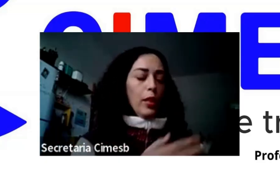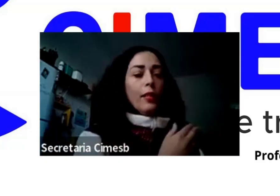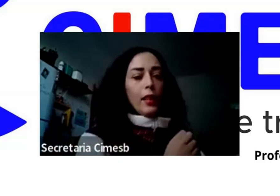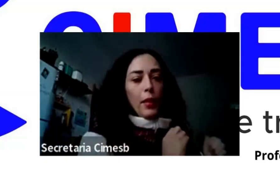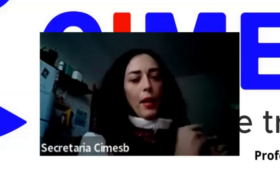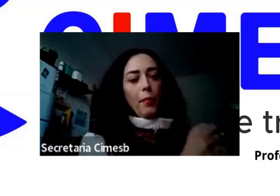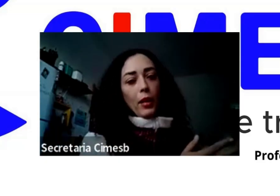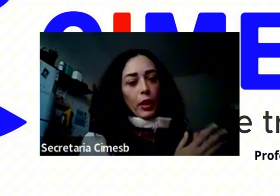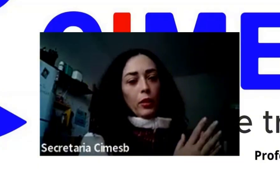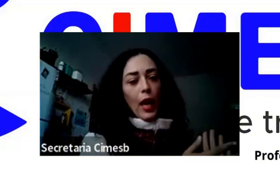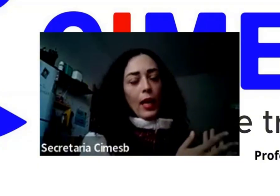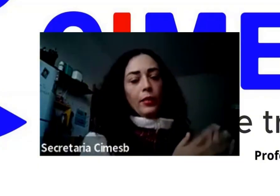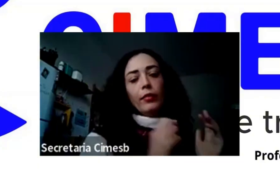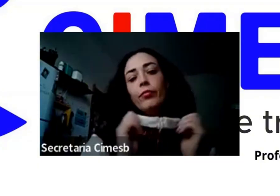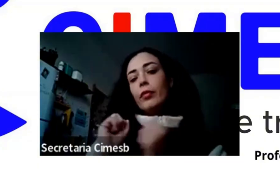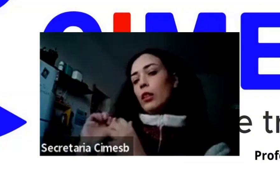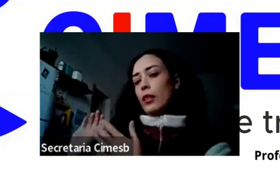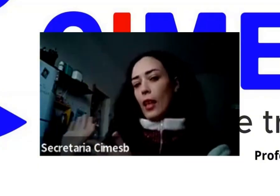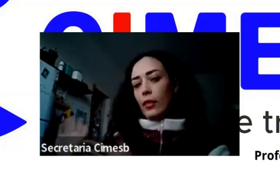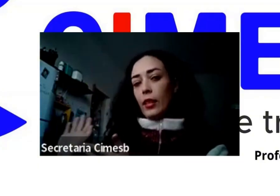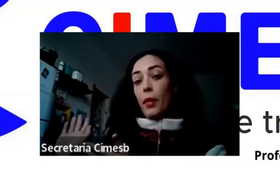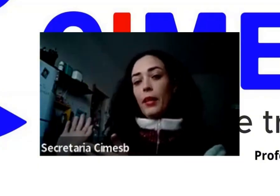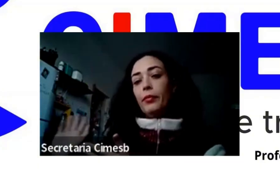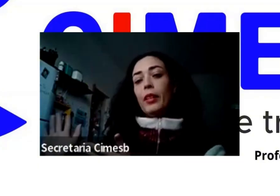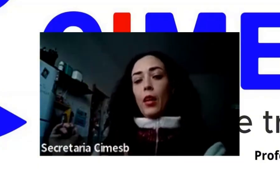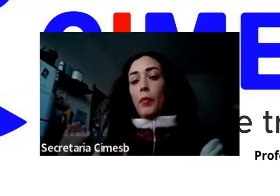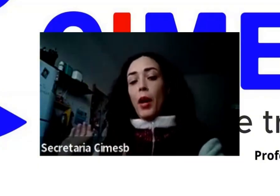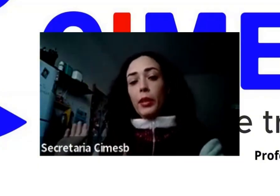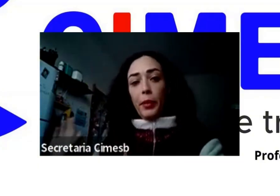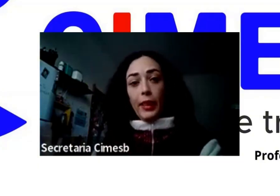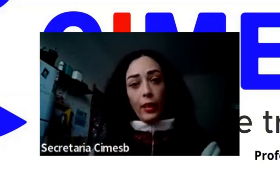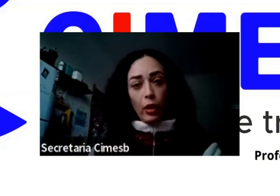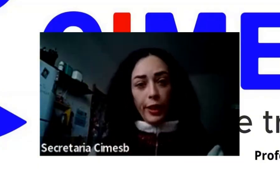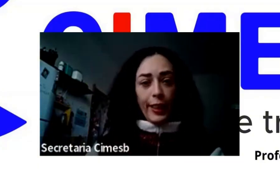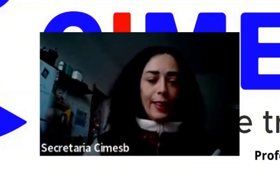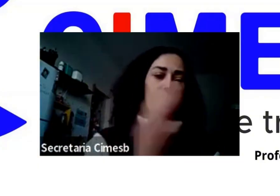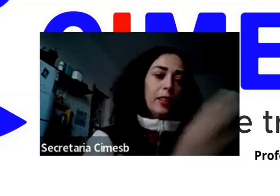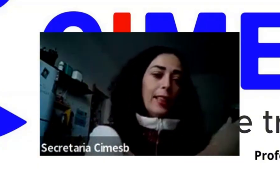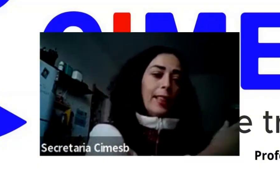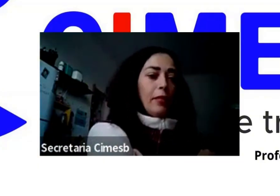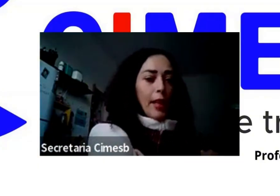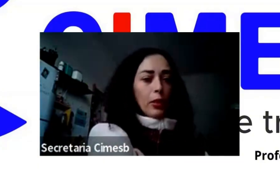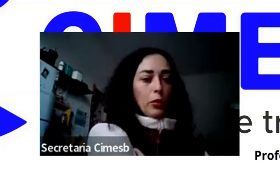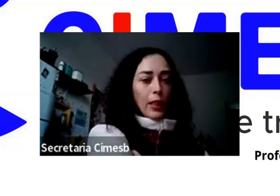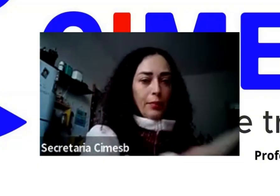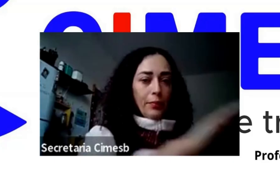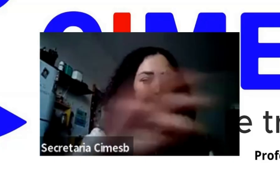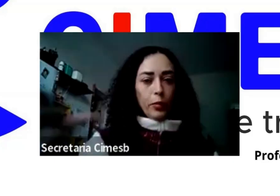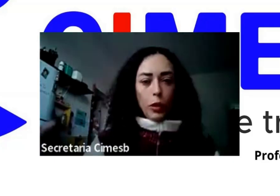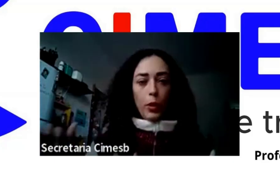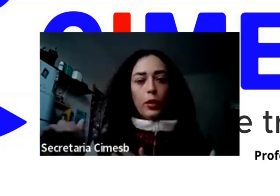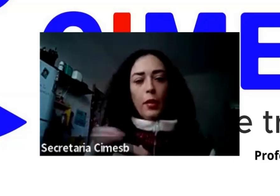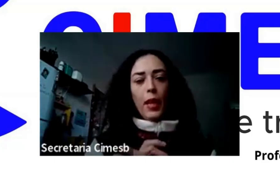E posso usar também a parte aqui do lado e desse lado também. Então, a minha possibilidade de criação de cenário é isso